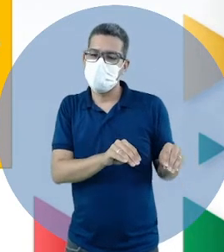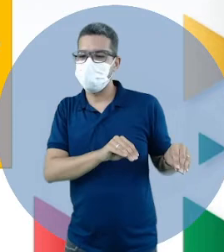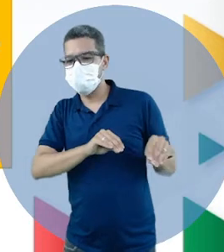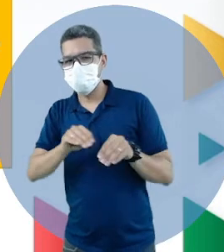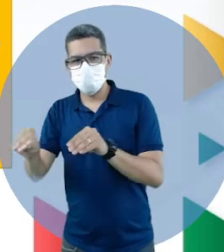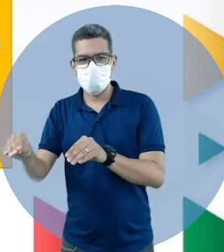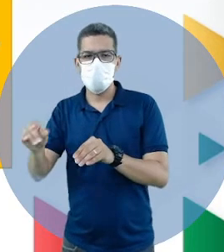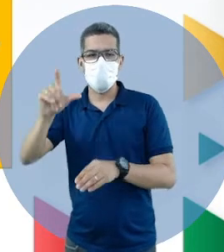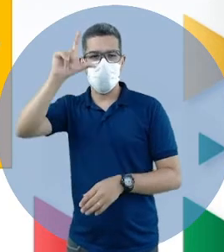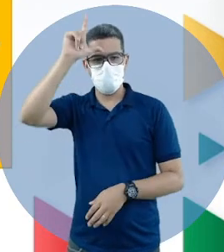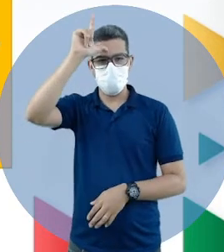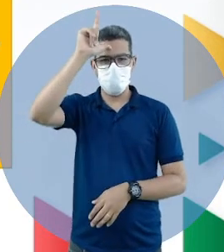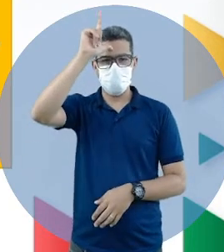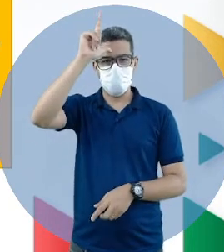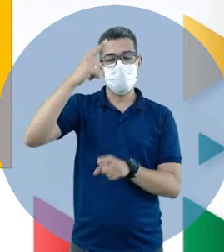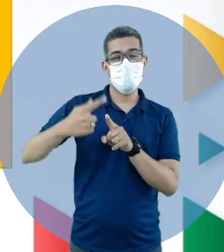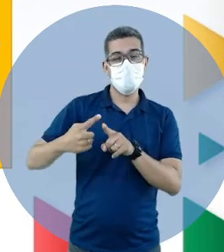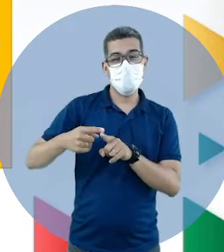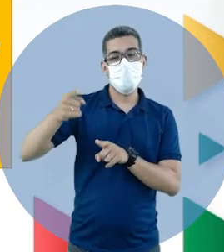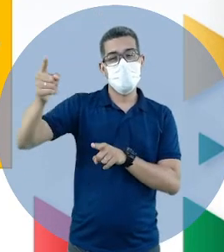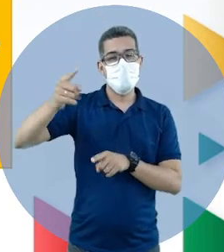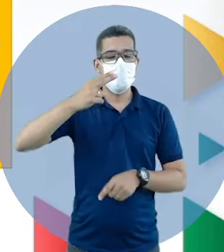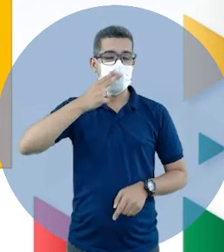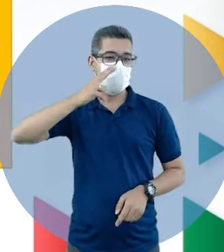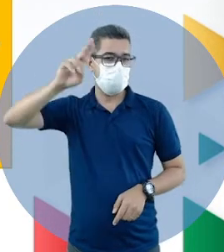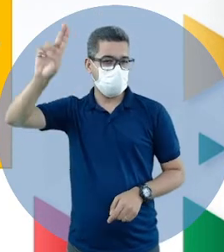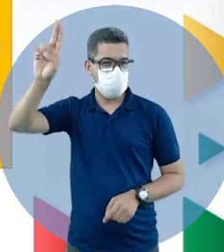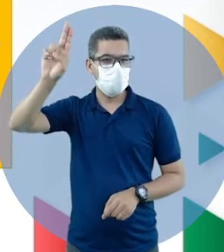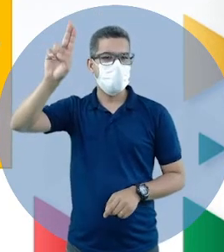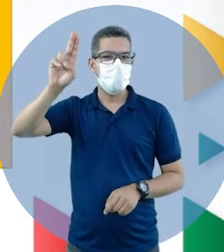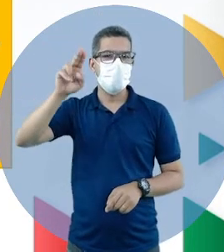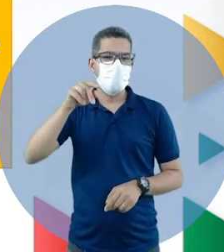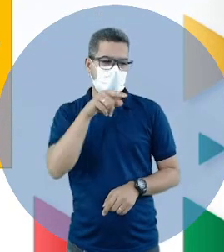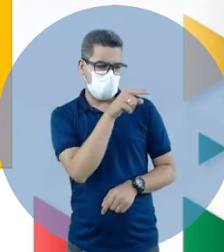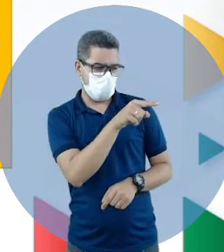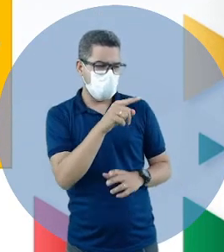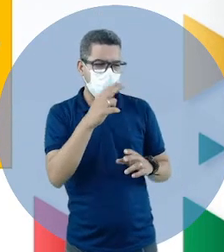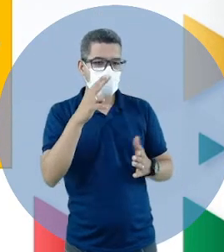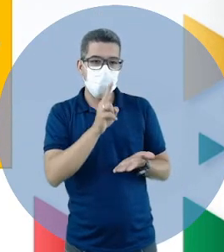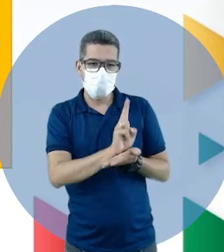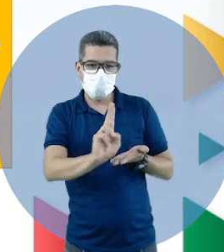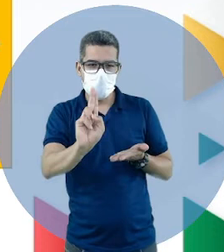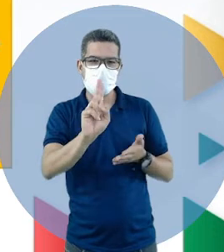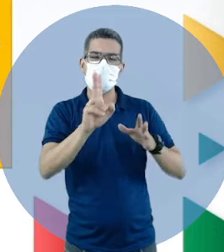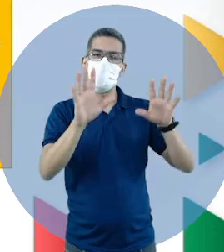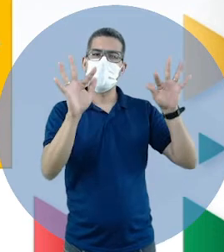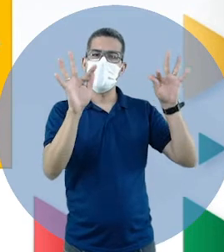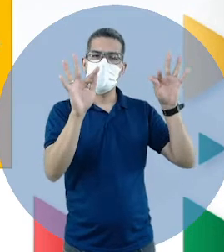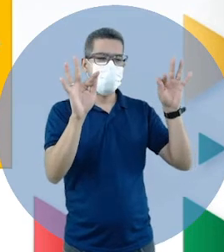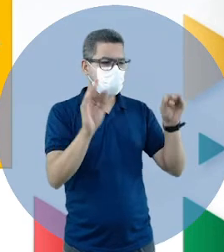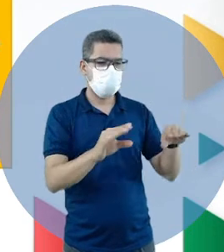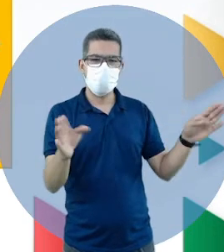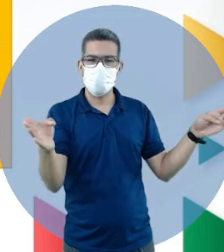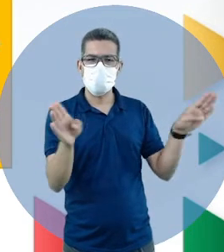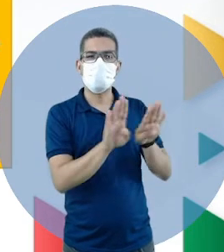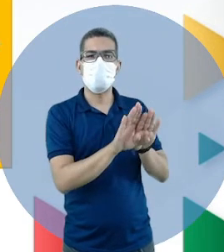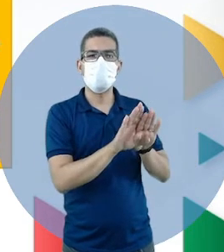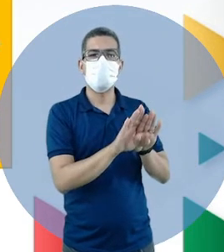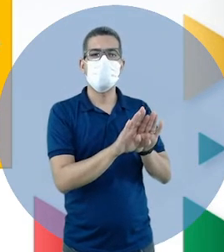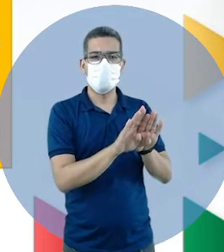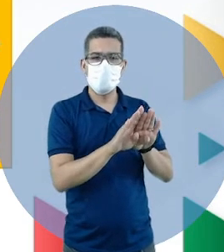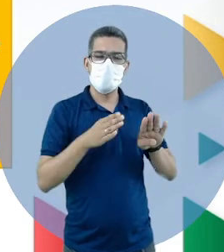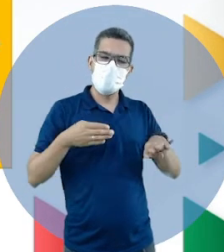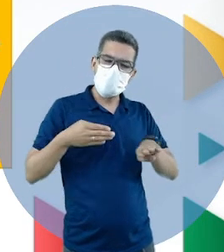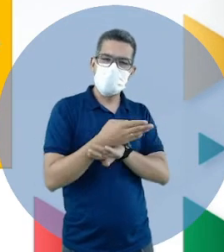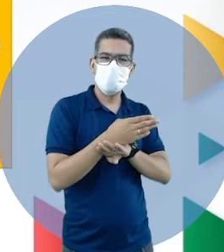a Alemanha, quando as forças nazistas fecharam a universidade após a invasão da Polônia, certo?